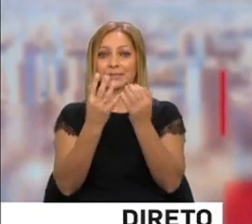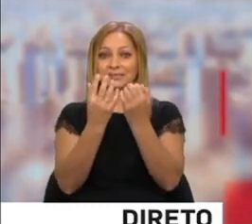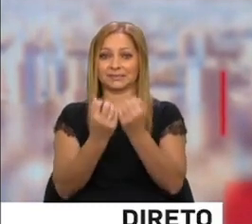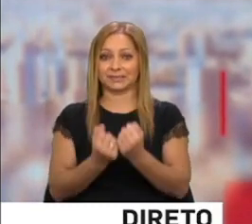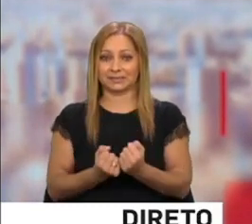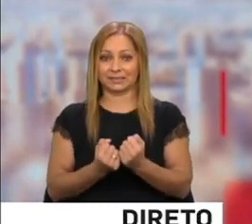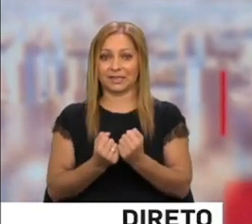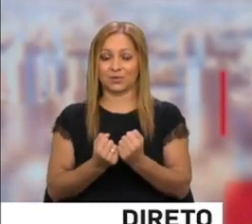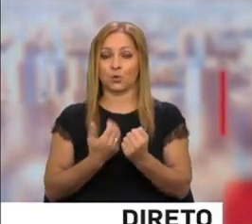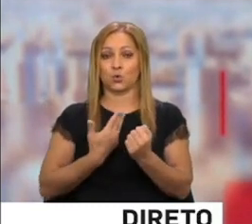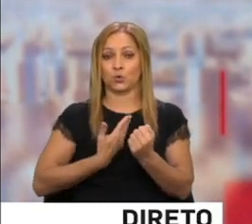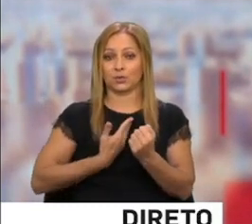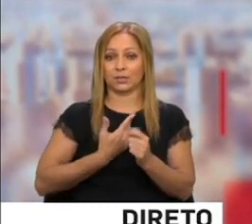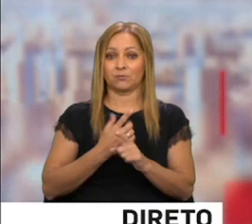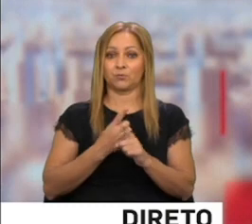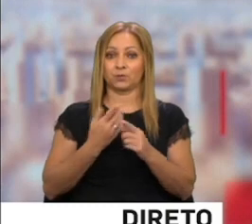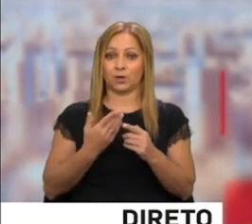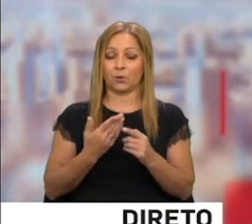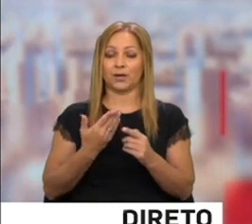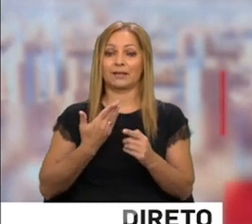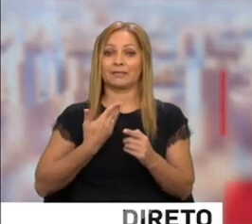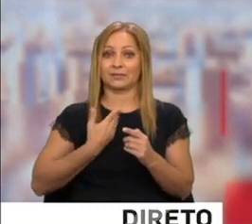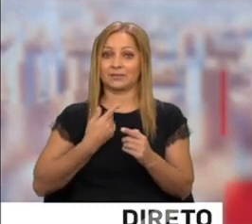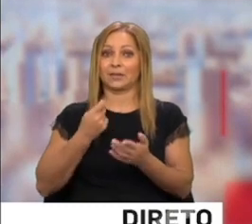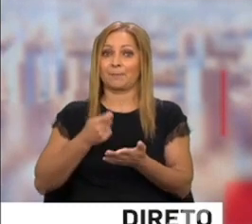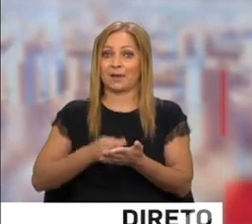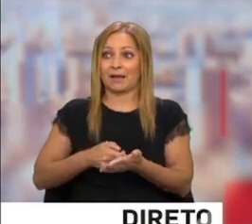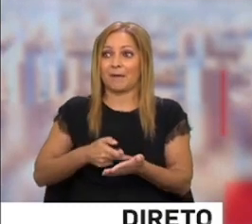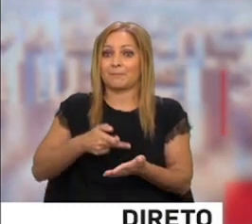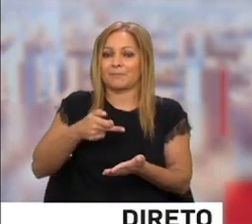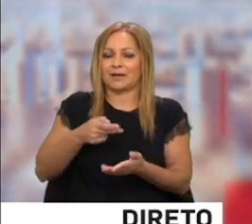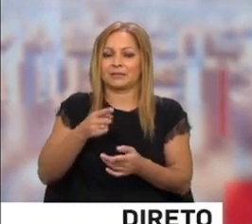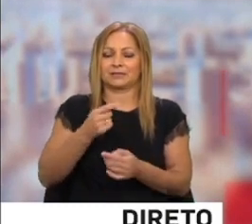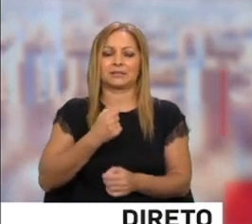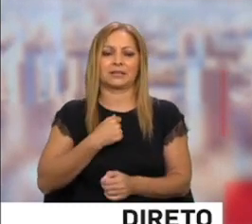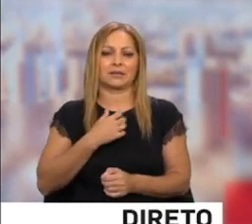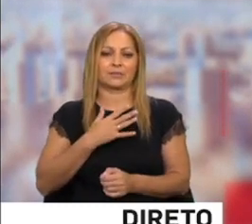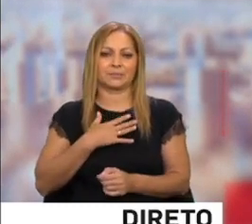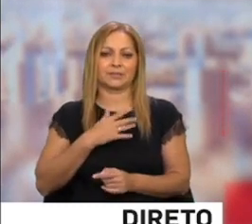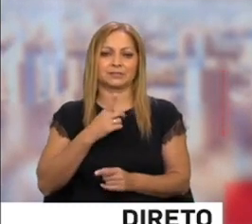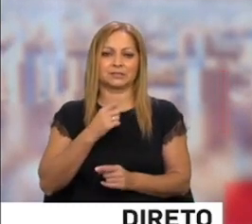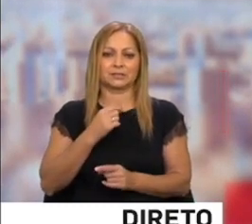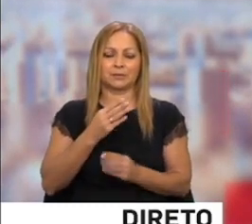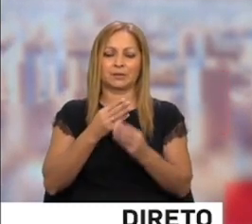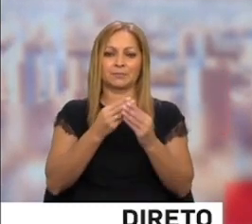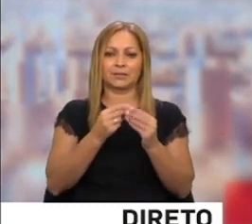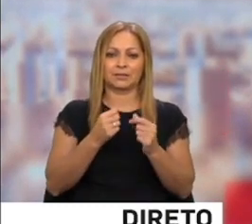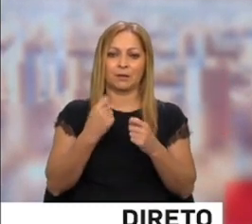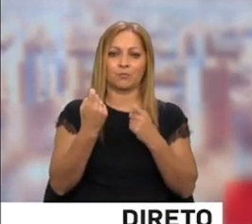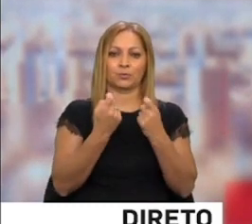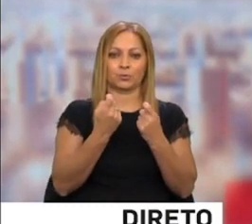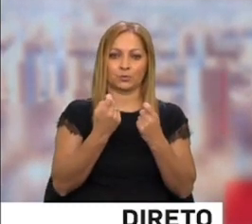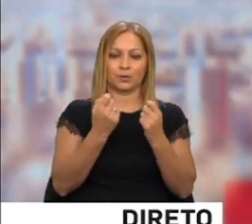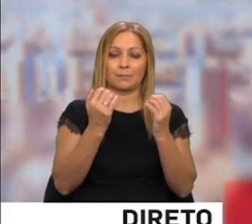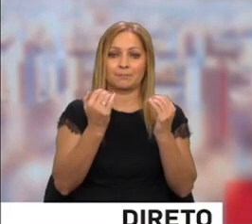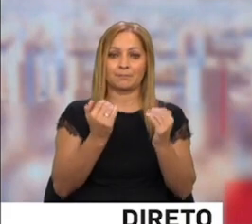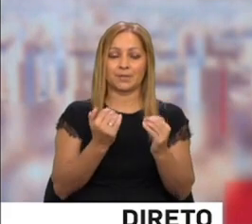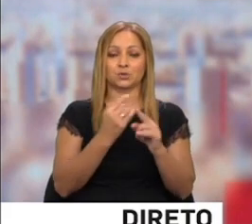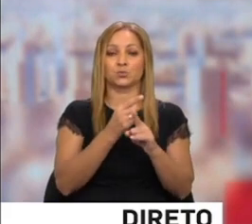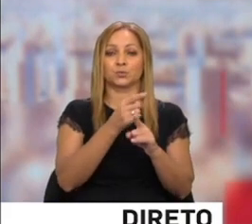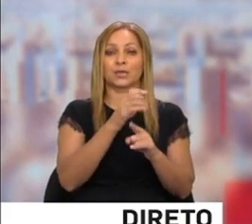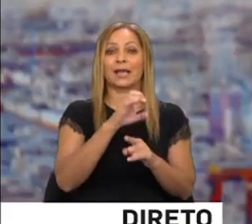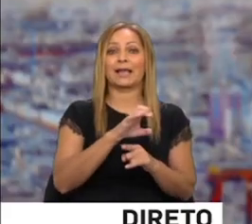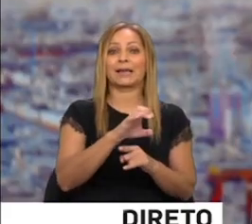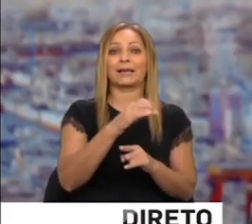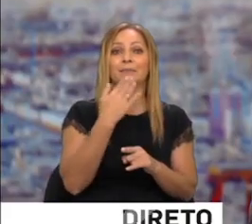no tamanho dos seus défices porque a dívida agora está mais cara e que as empresas também retraem retraem na sua procura mas em serviço porque o cara também está mais caro e porque